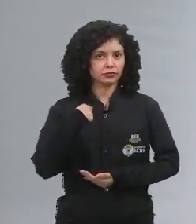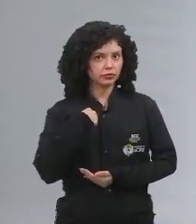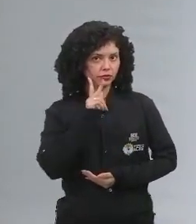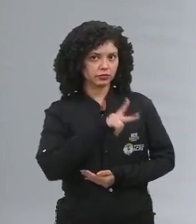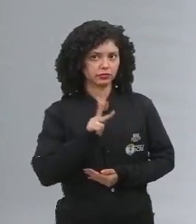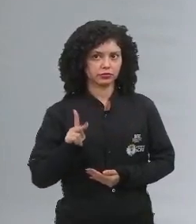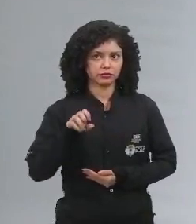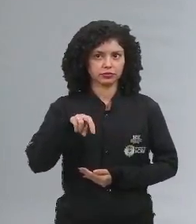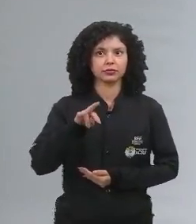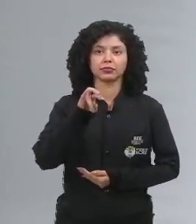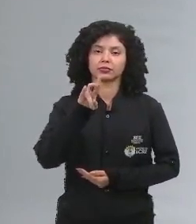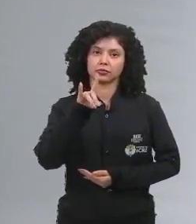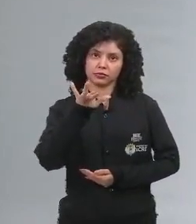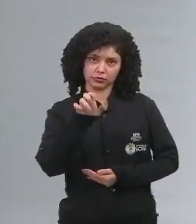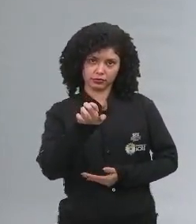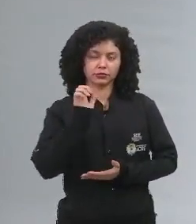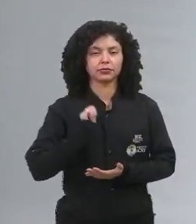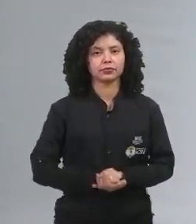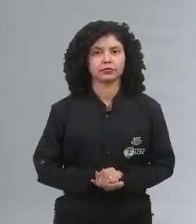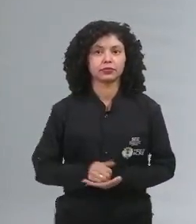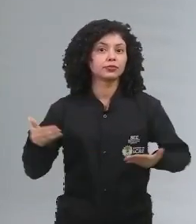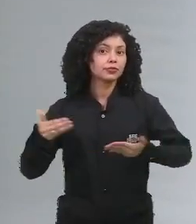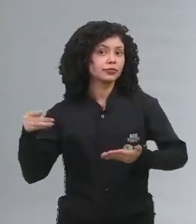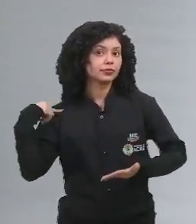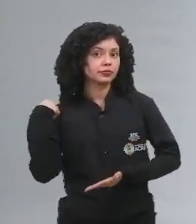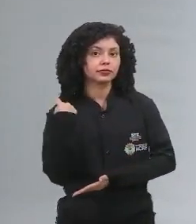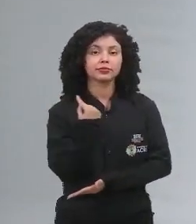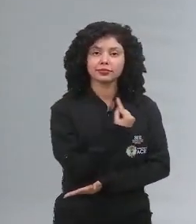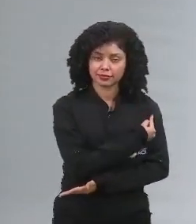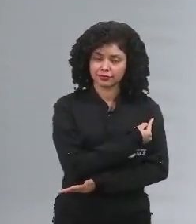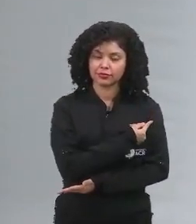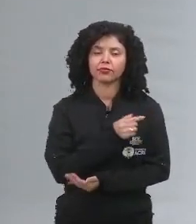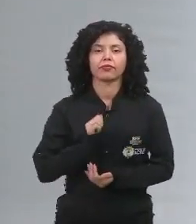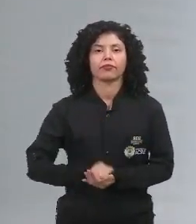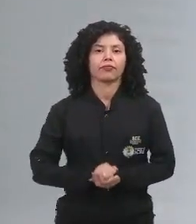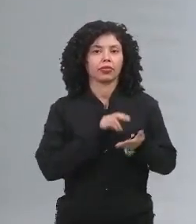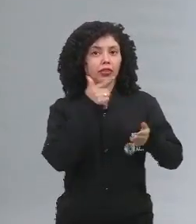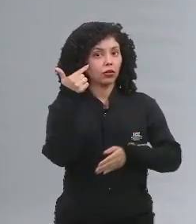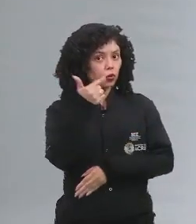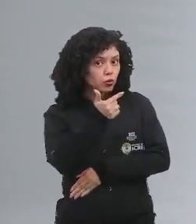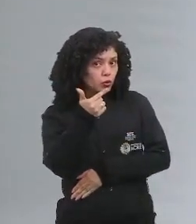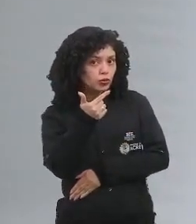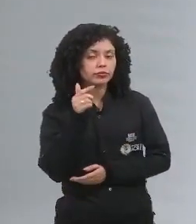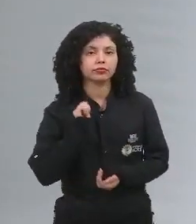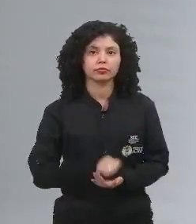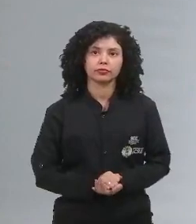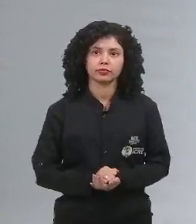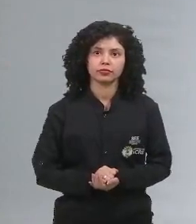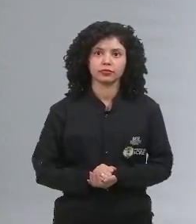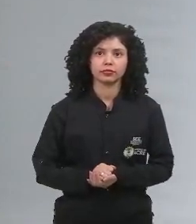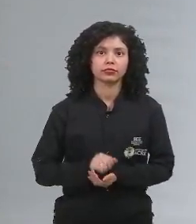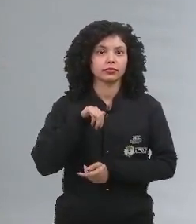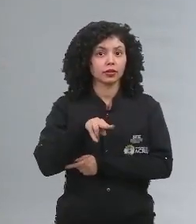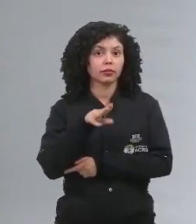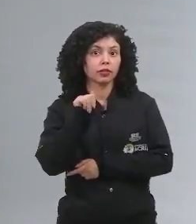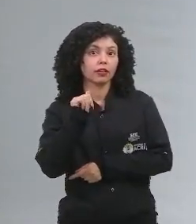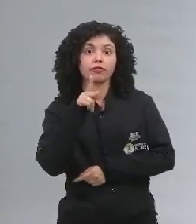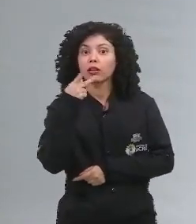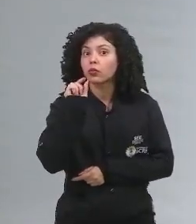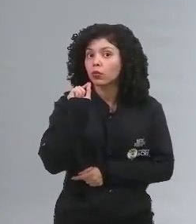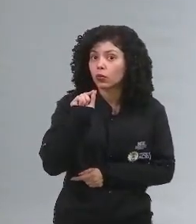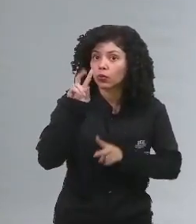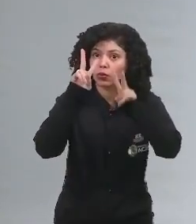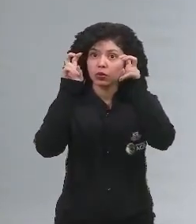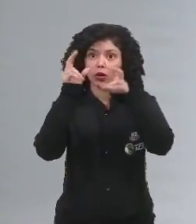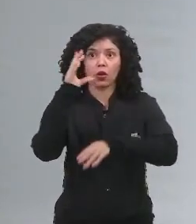sou a professora Naraline Menezes e hoje é a nossa parte 2 da nossa minissérie que fala sobre